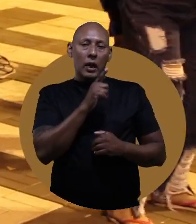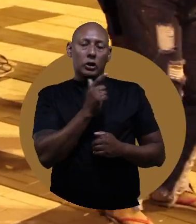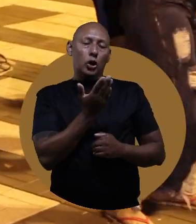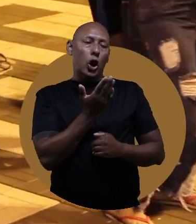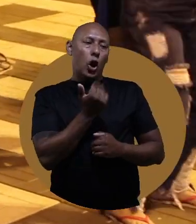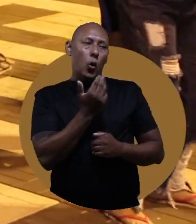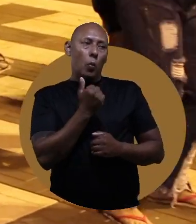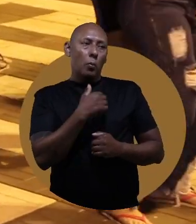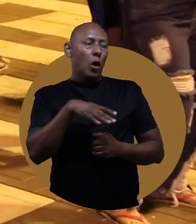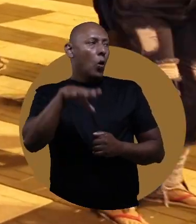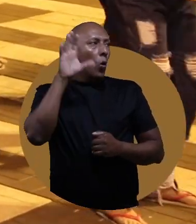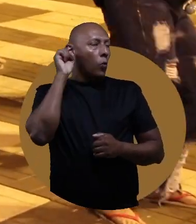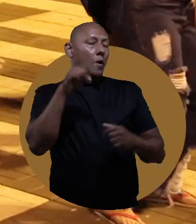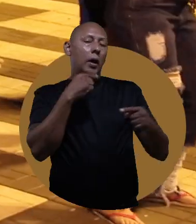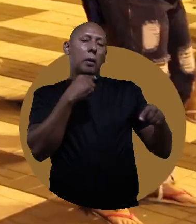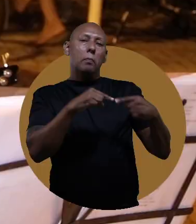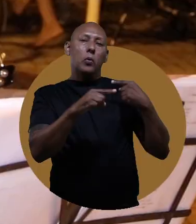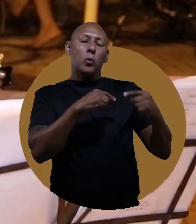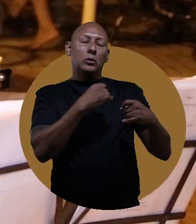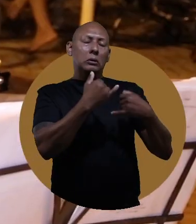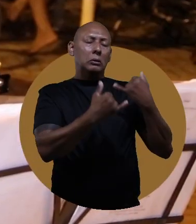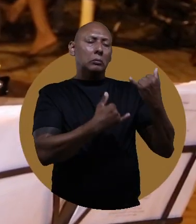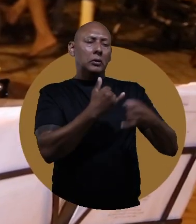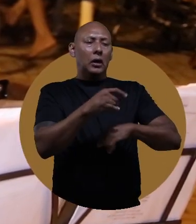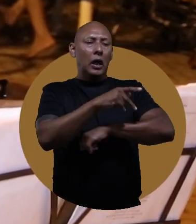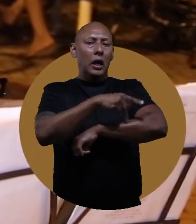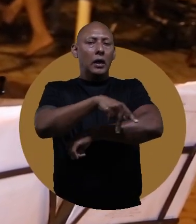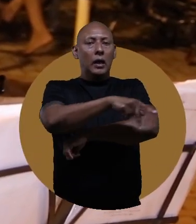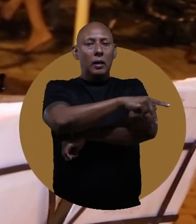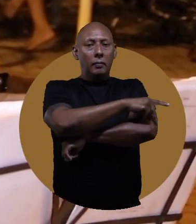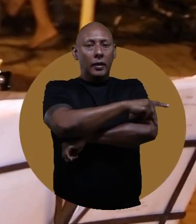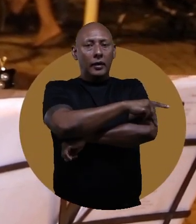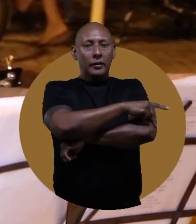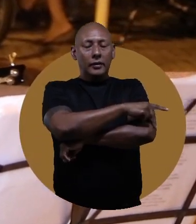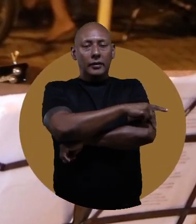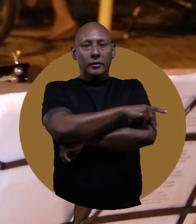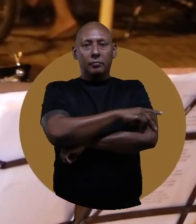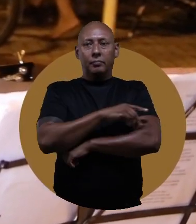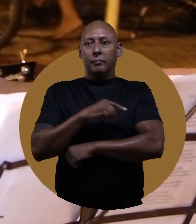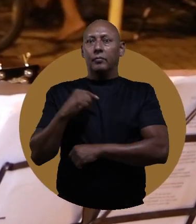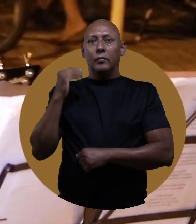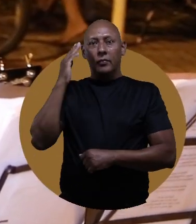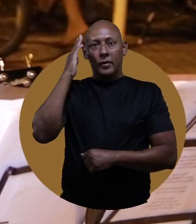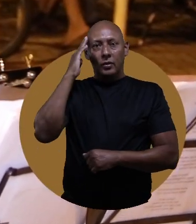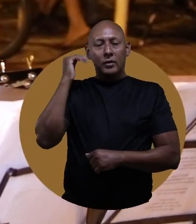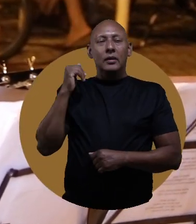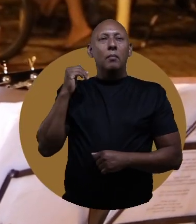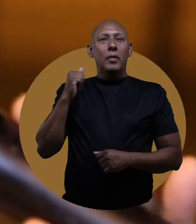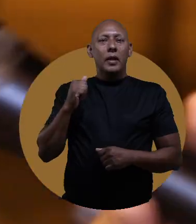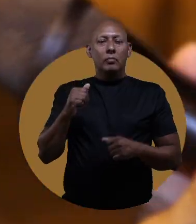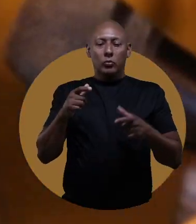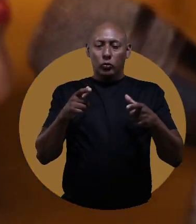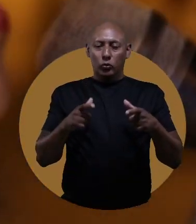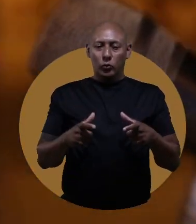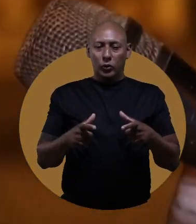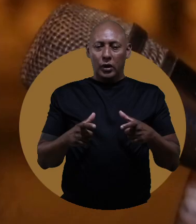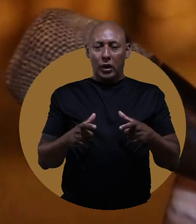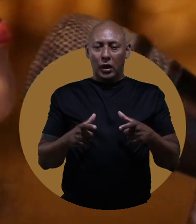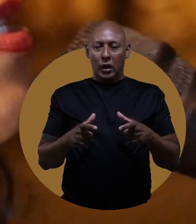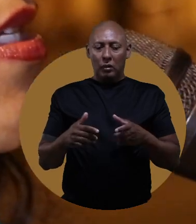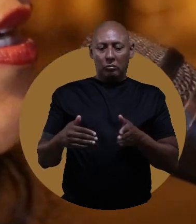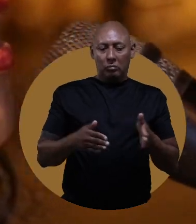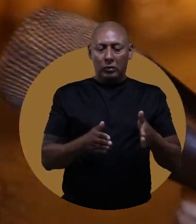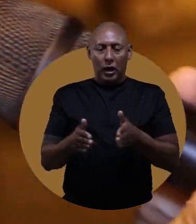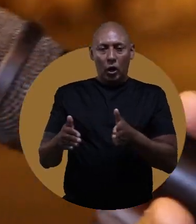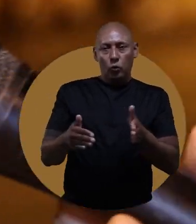crianças e ouvir uma música e brincar na praça e se divertir. Nós sabemos dos becos, das